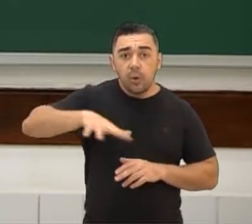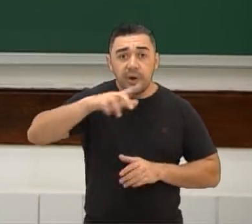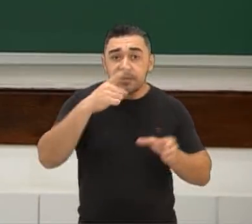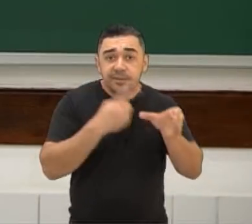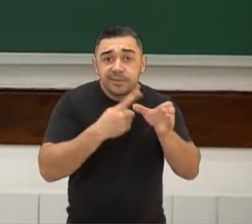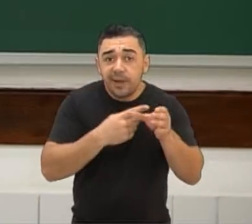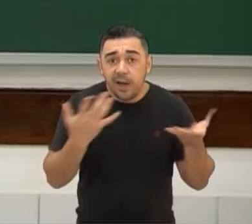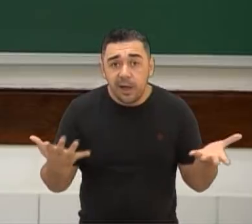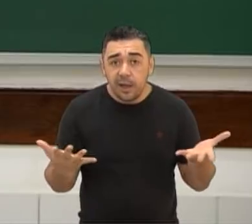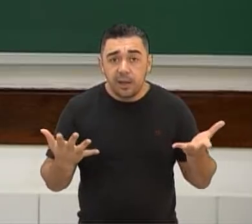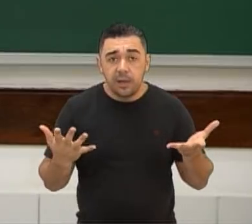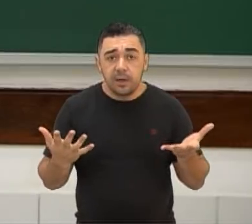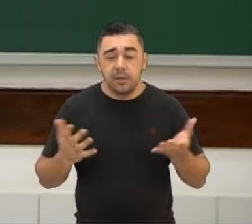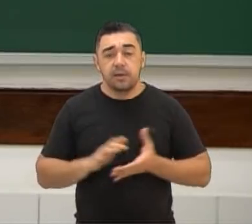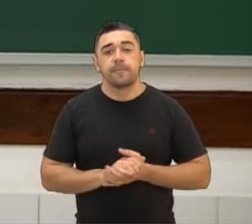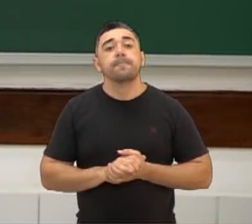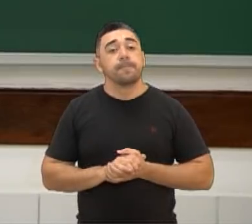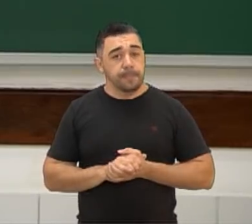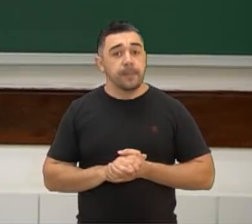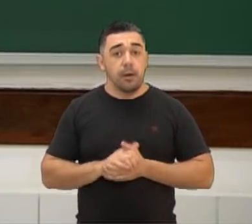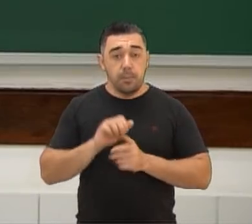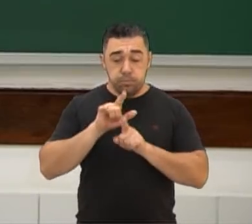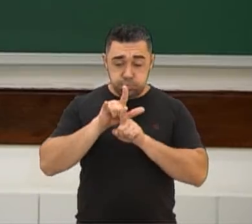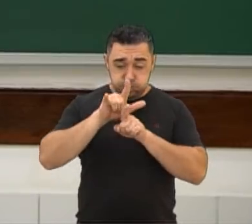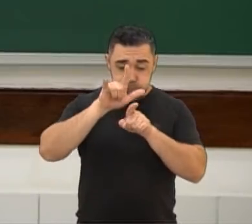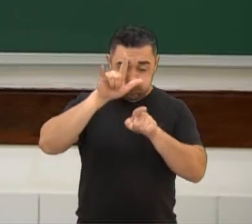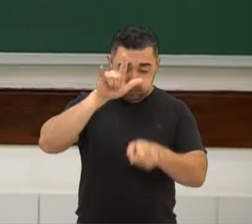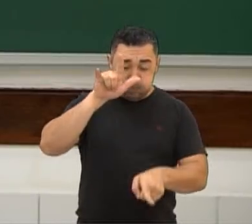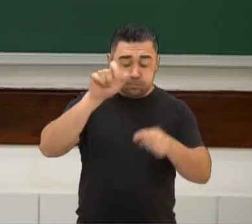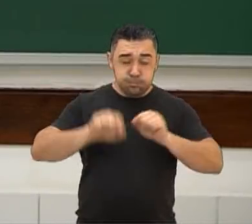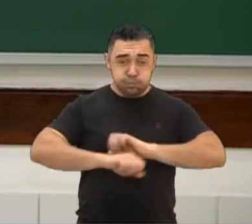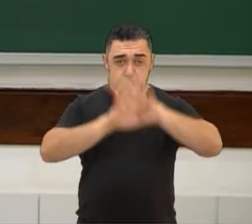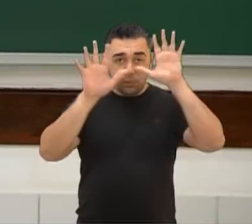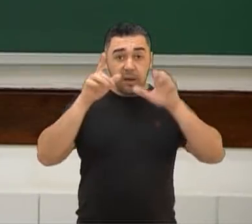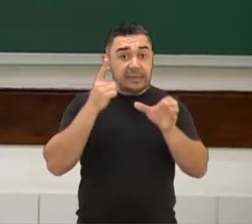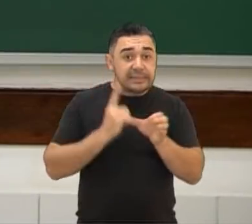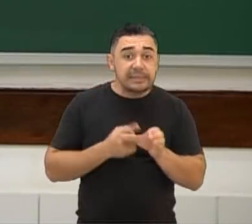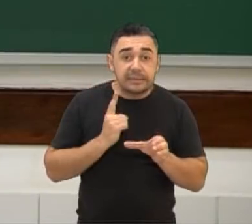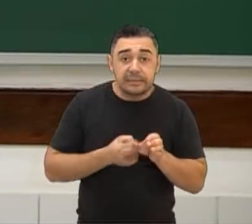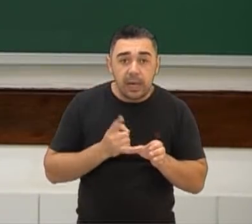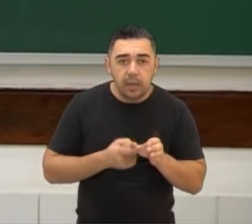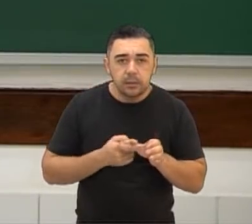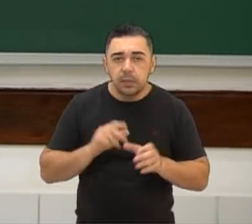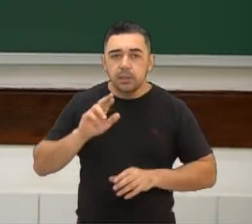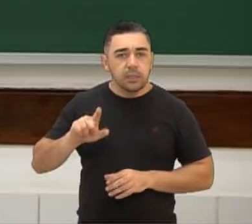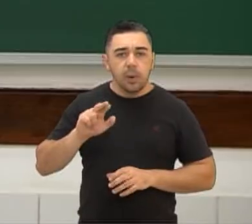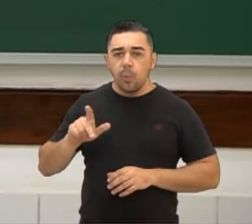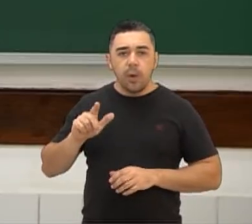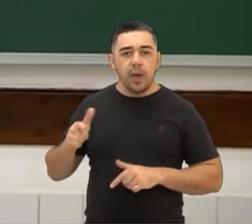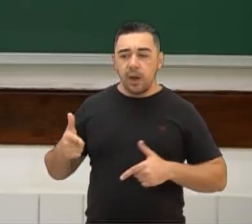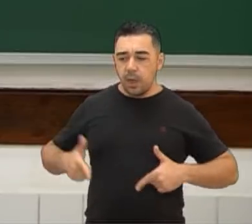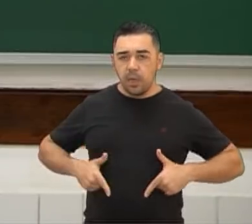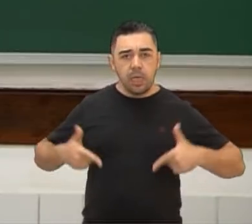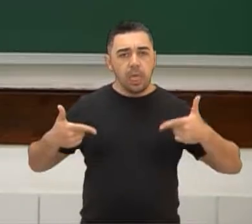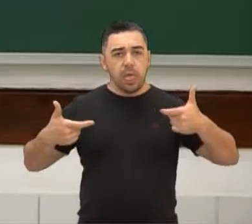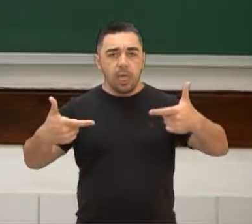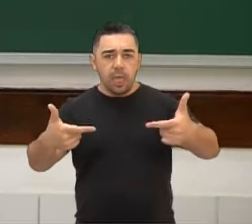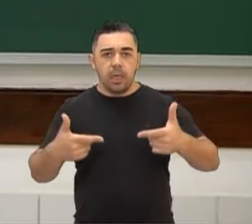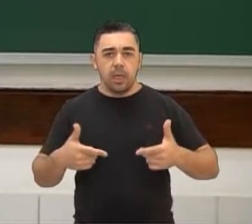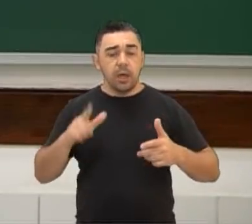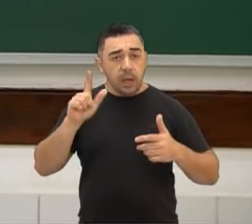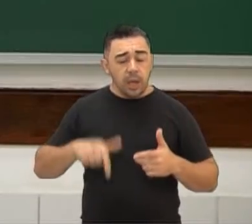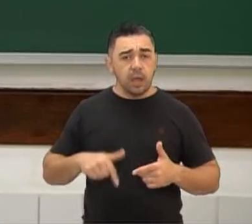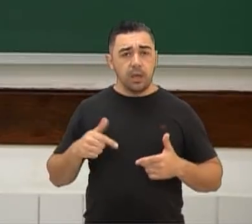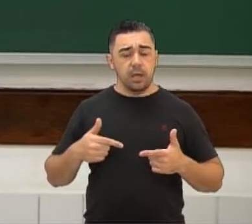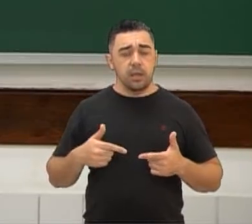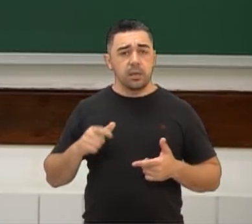na maioria. Então, bombas jogadas sobre as cidades, não sobre equipamentos militares, sobre as cidades. E